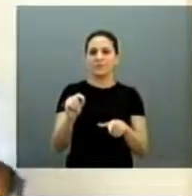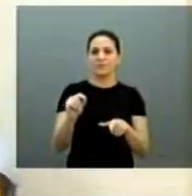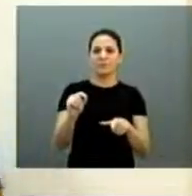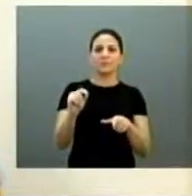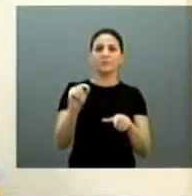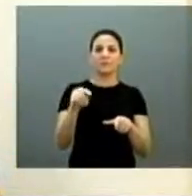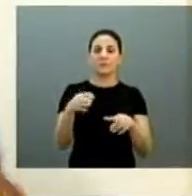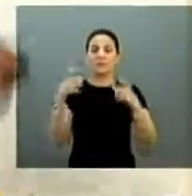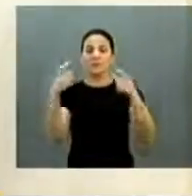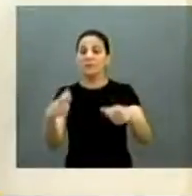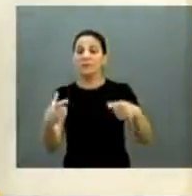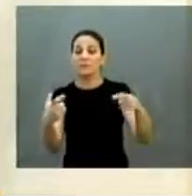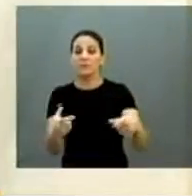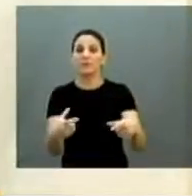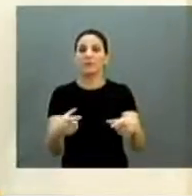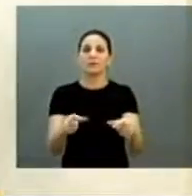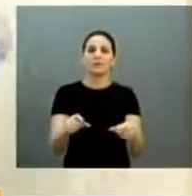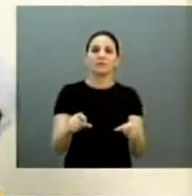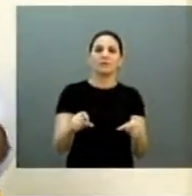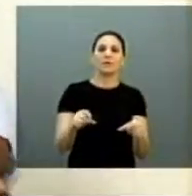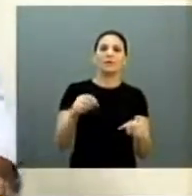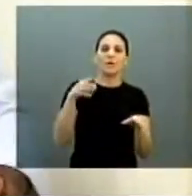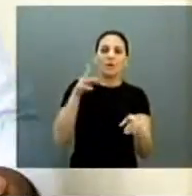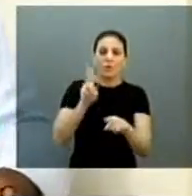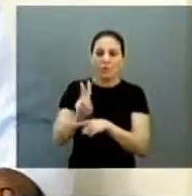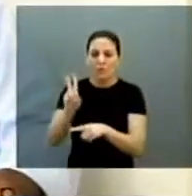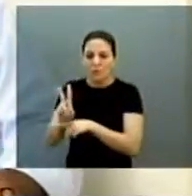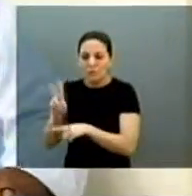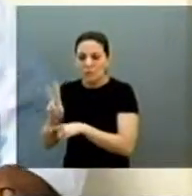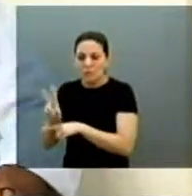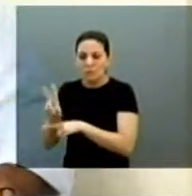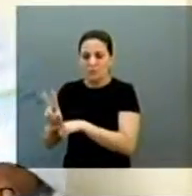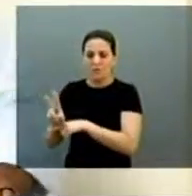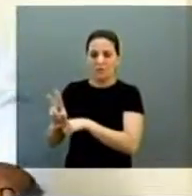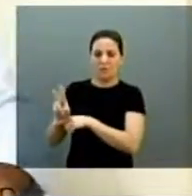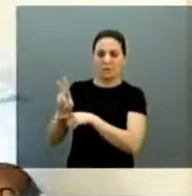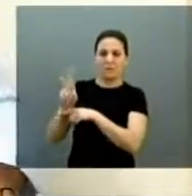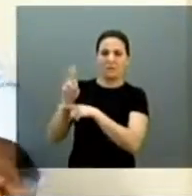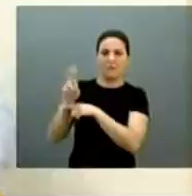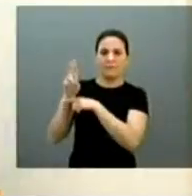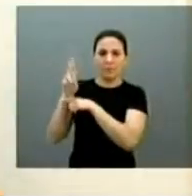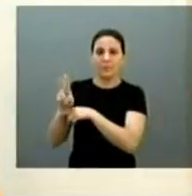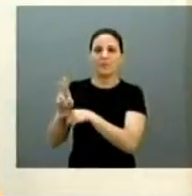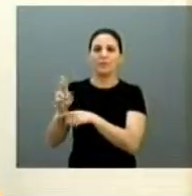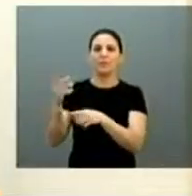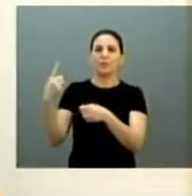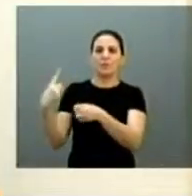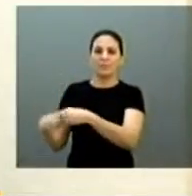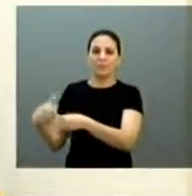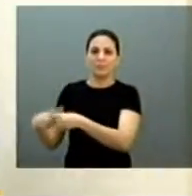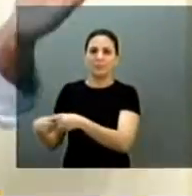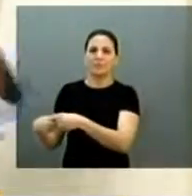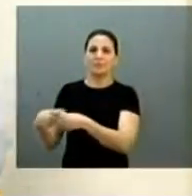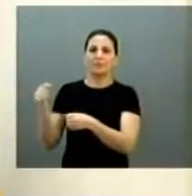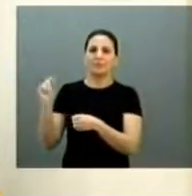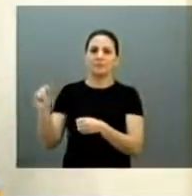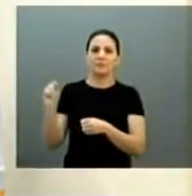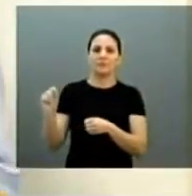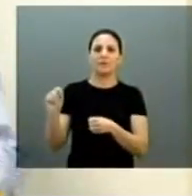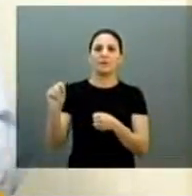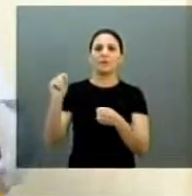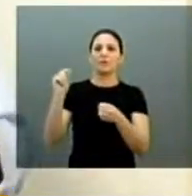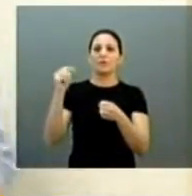Municipal não é para criar dos próprios públicos. Vai lá cuidar na periferia. Cuida aqui no centro, com sabonetinho para lavar a